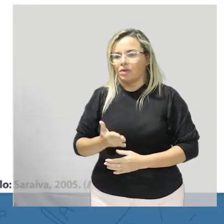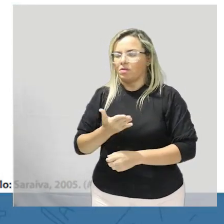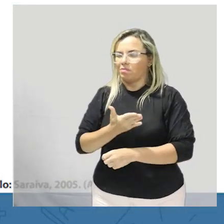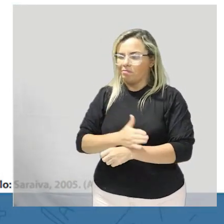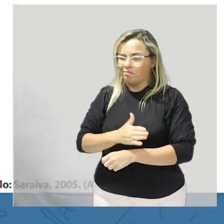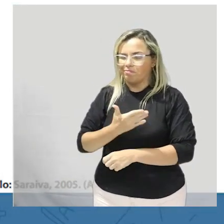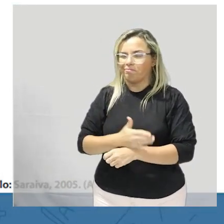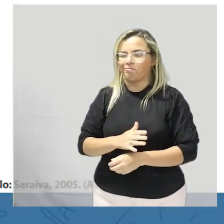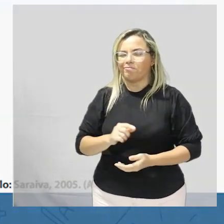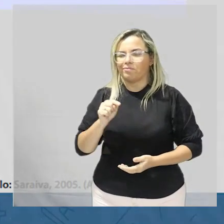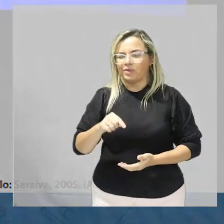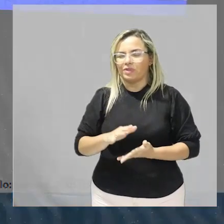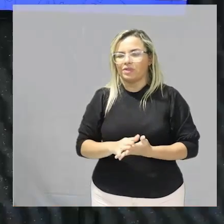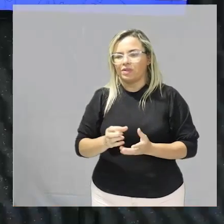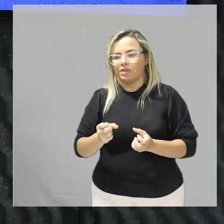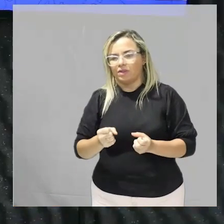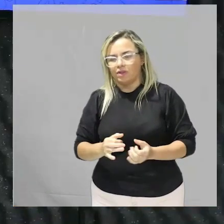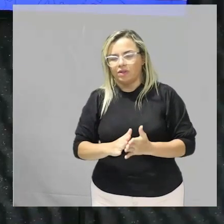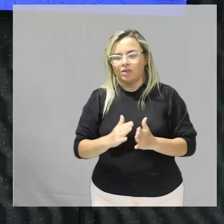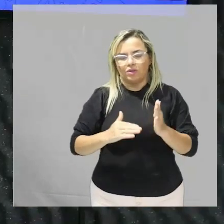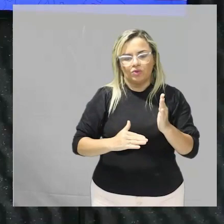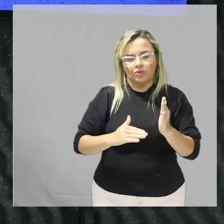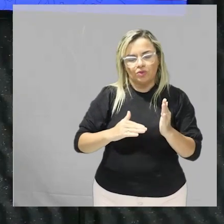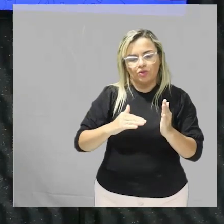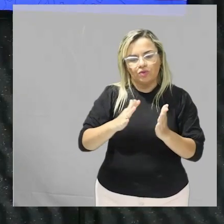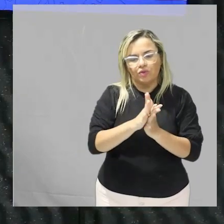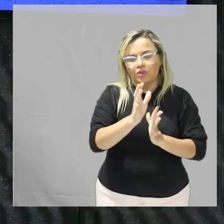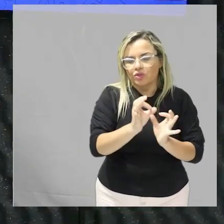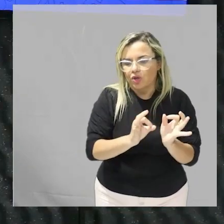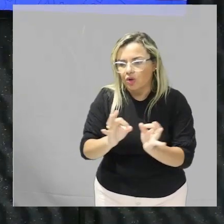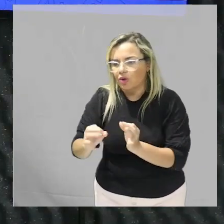coisa, né? São os níveis de organização. Você vai